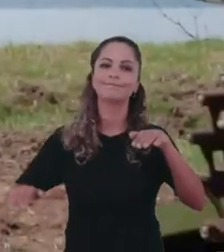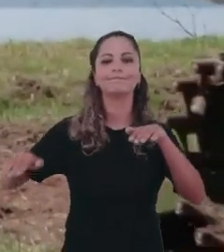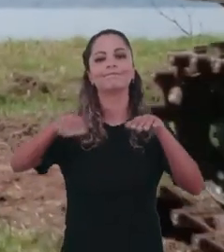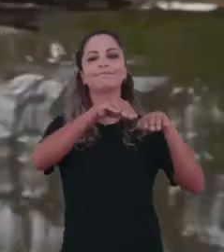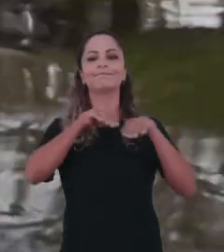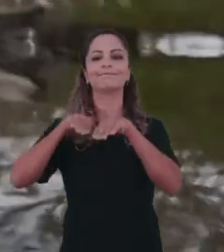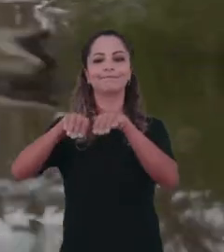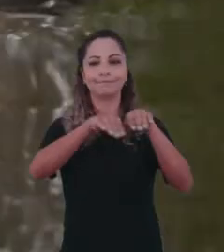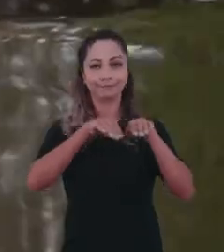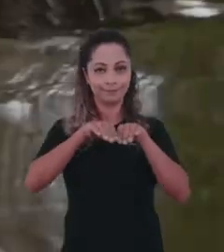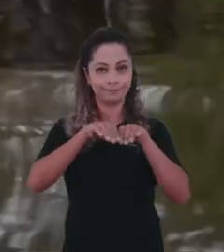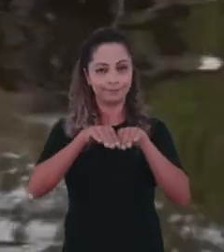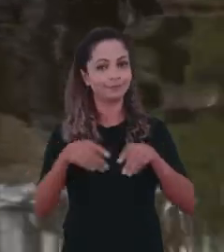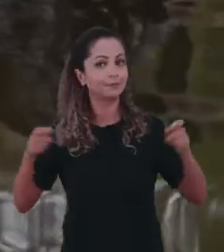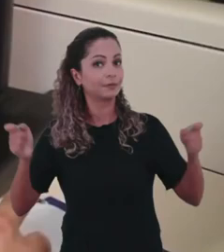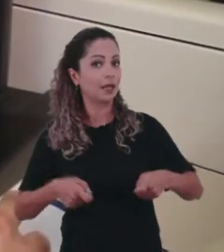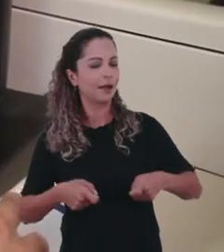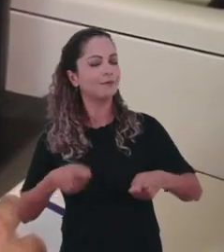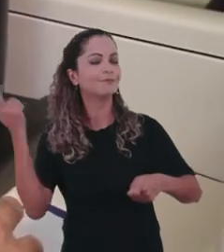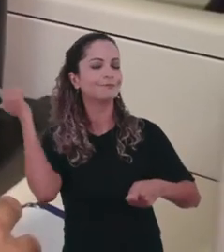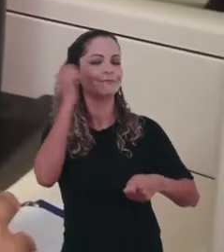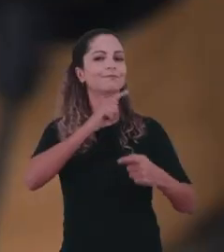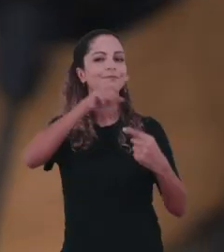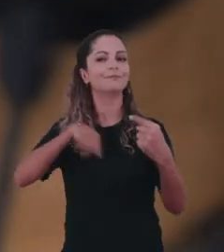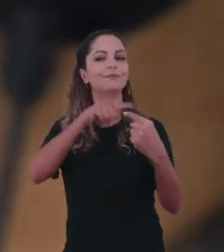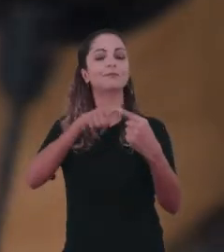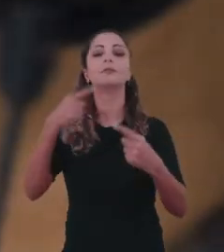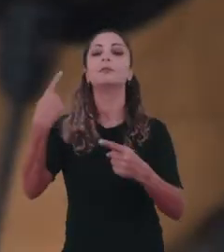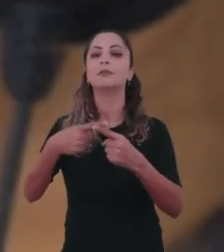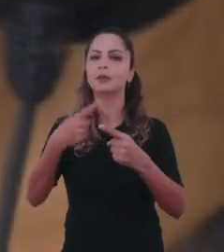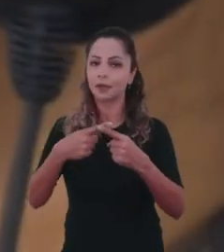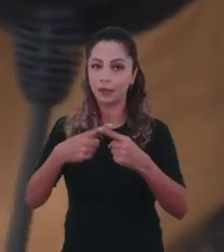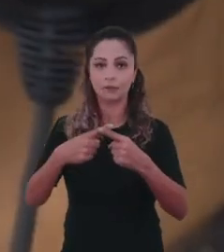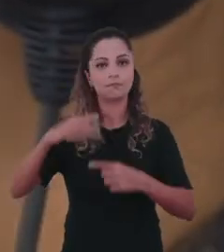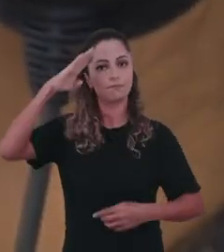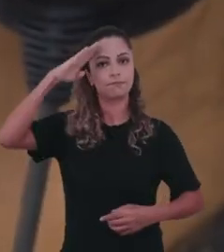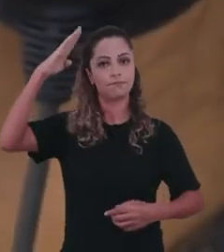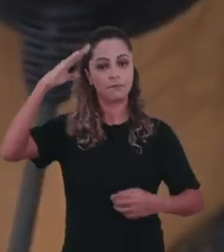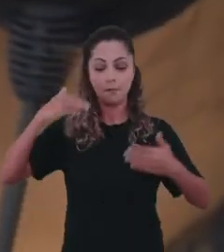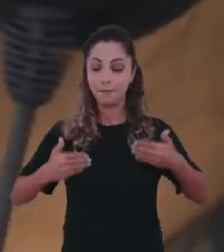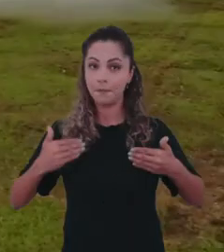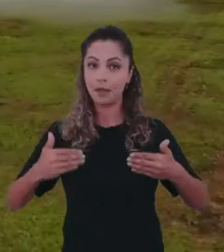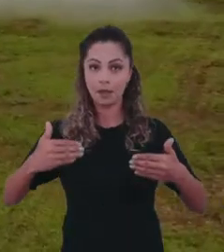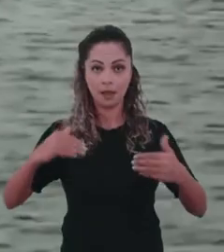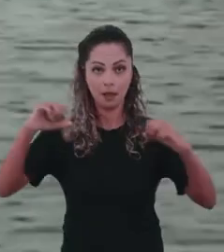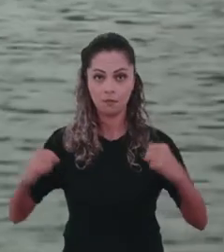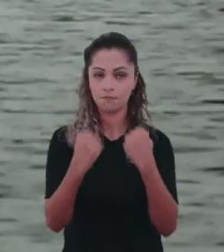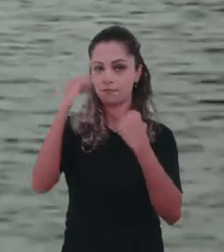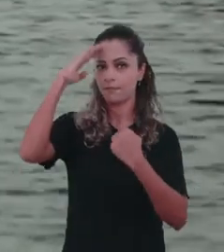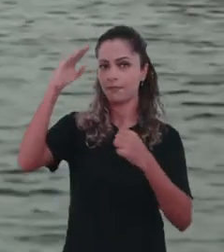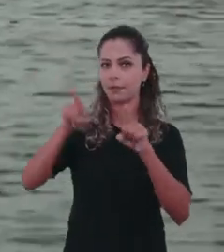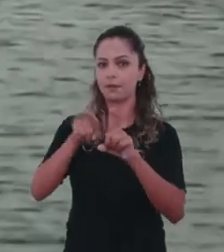só é possível graças aos servidores civis e militares do Ministério da Defesa e à